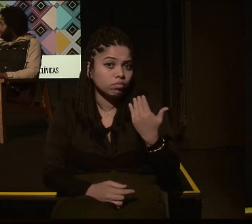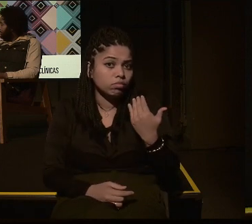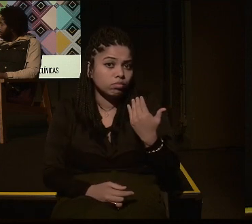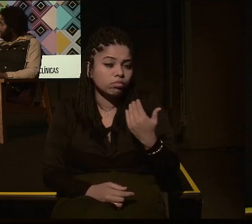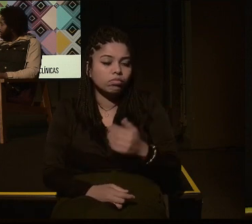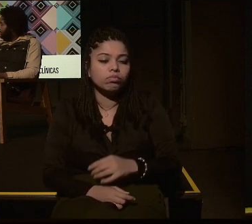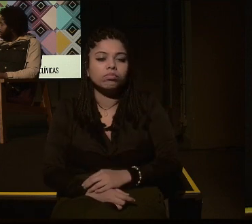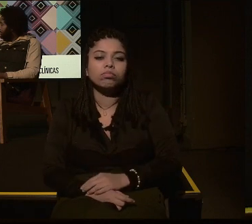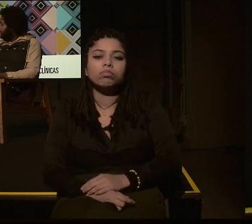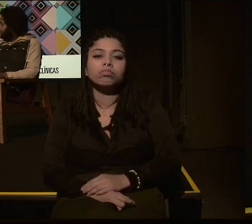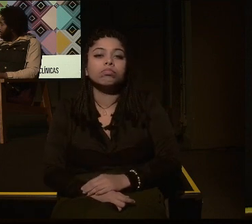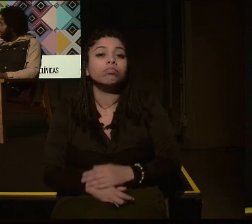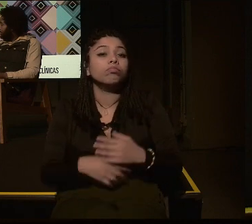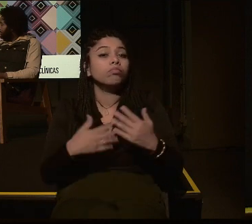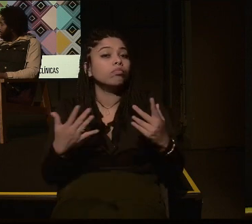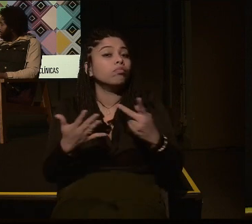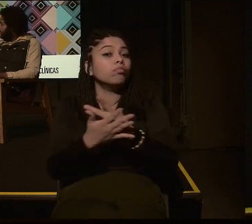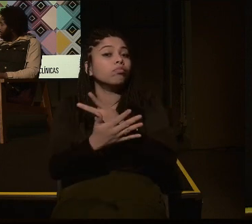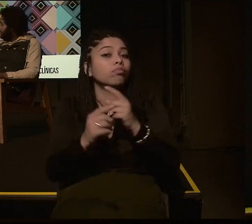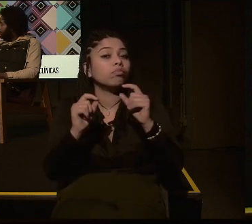Aí o dele negro